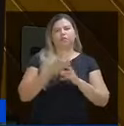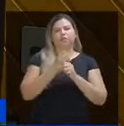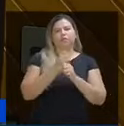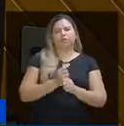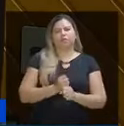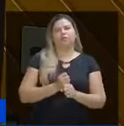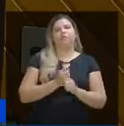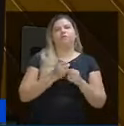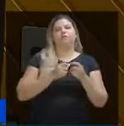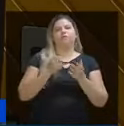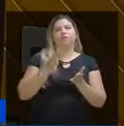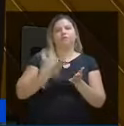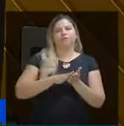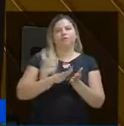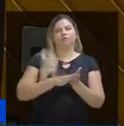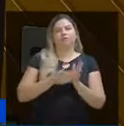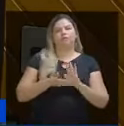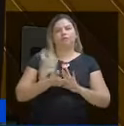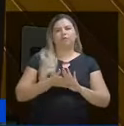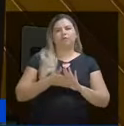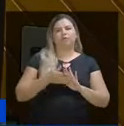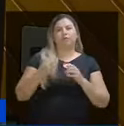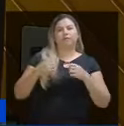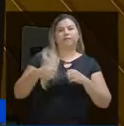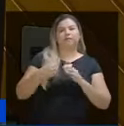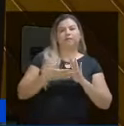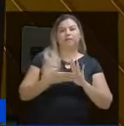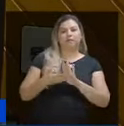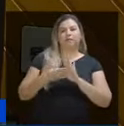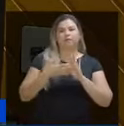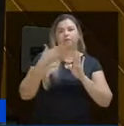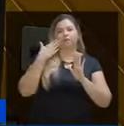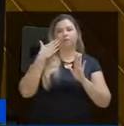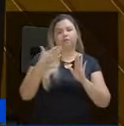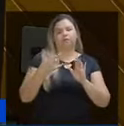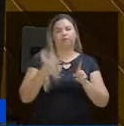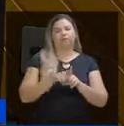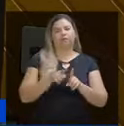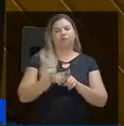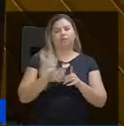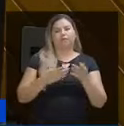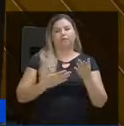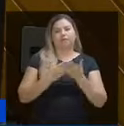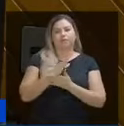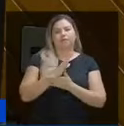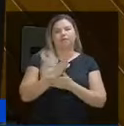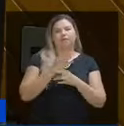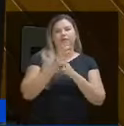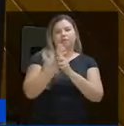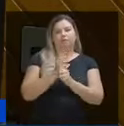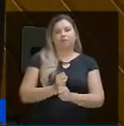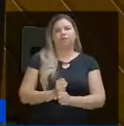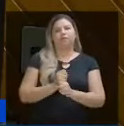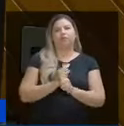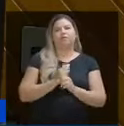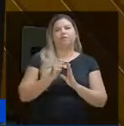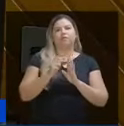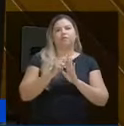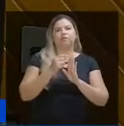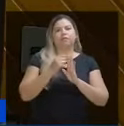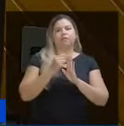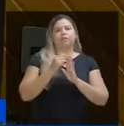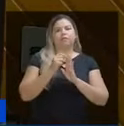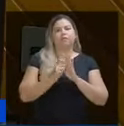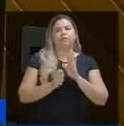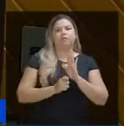que fossem consideradas prestadas e aprovadas as contas. Sustenta ainda que o artigo 11, parágrafo 7 da